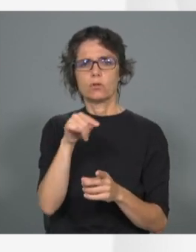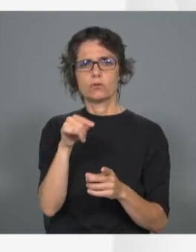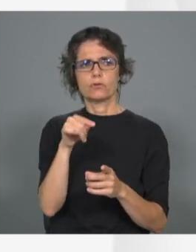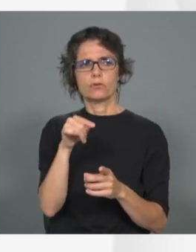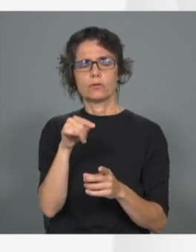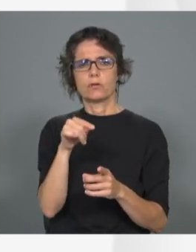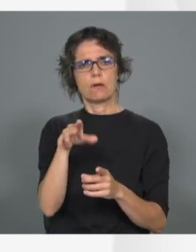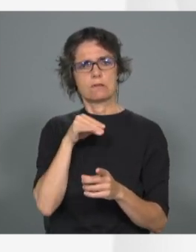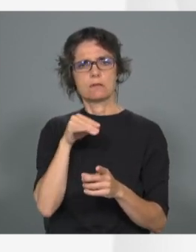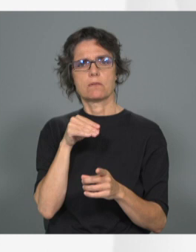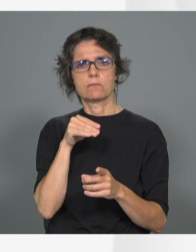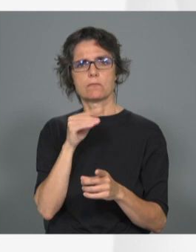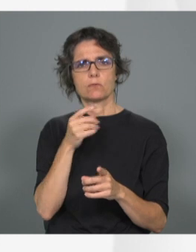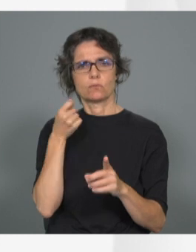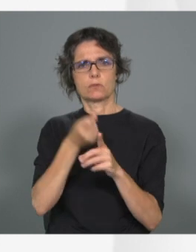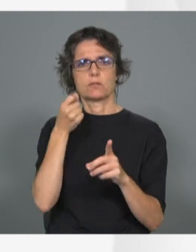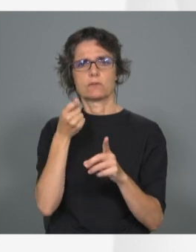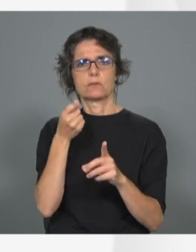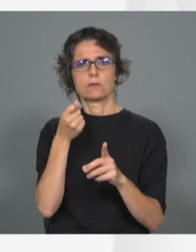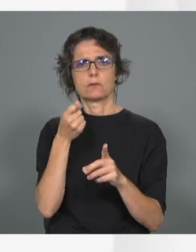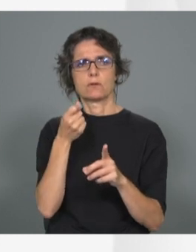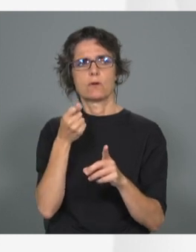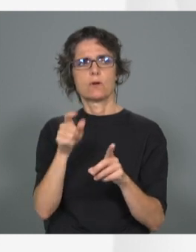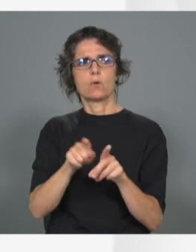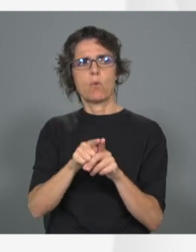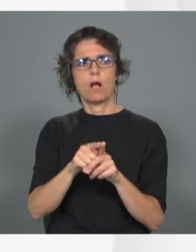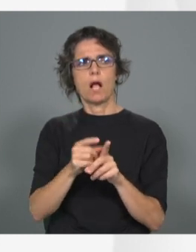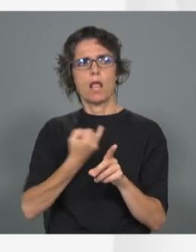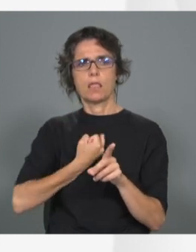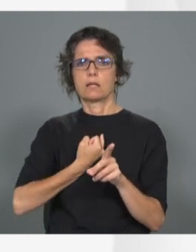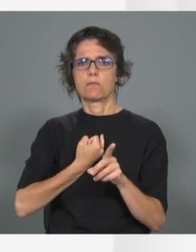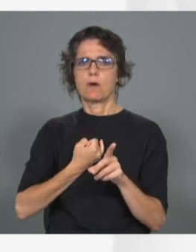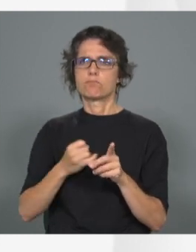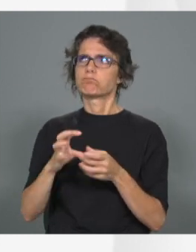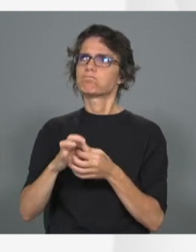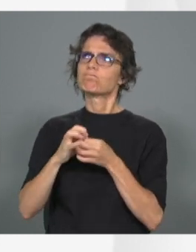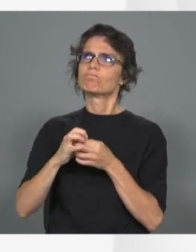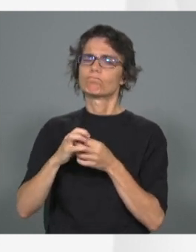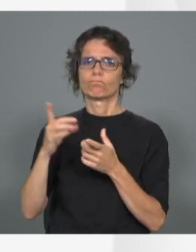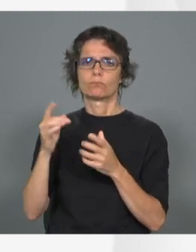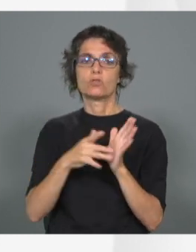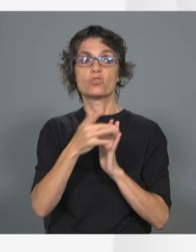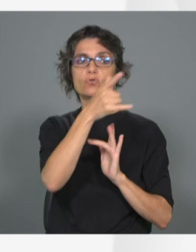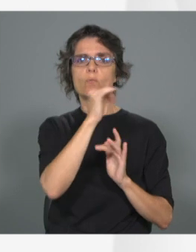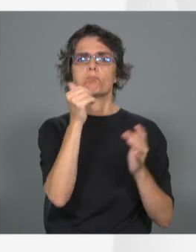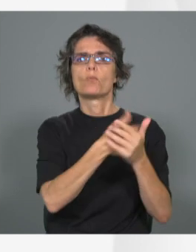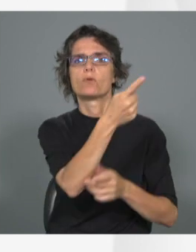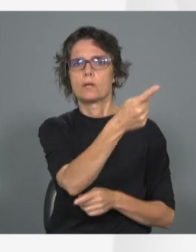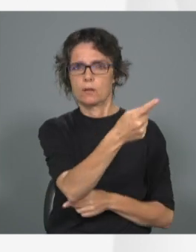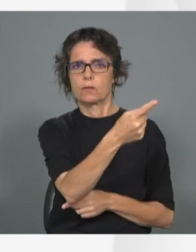assumir este desafio numa identificação com Cristo, que sofreu e que não renunciou a